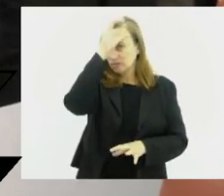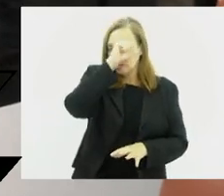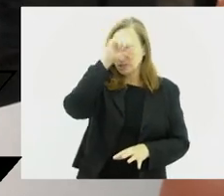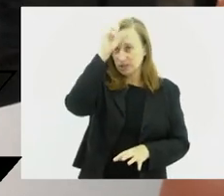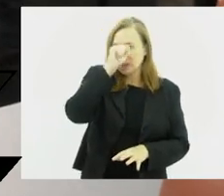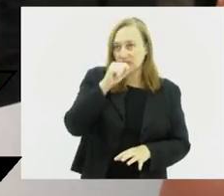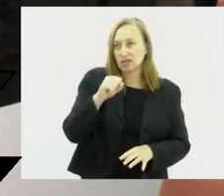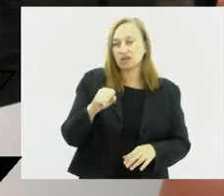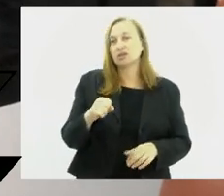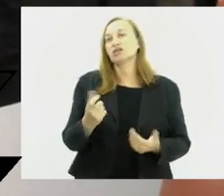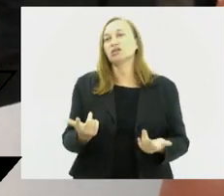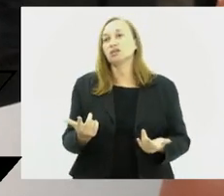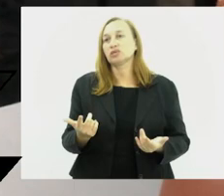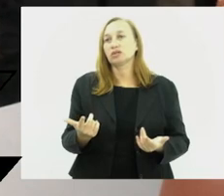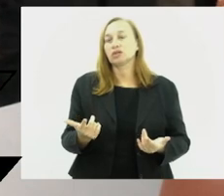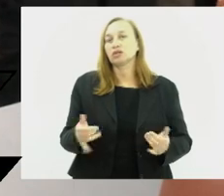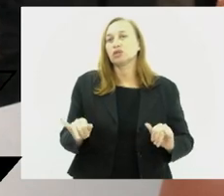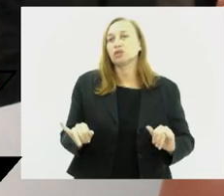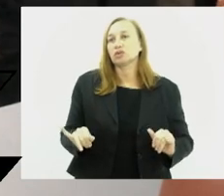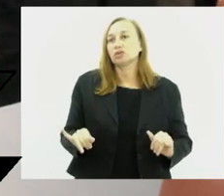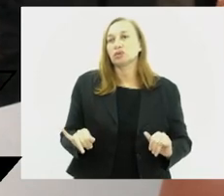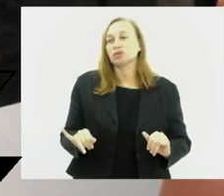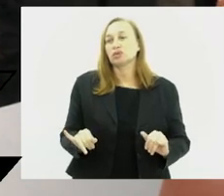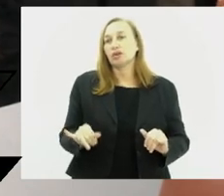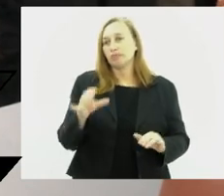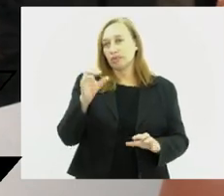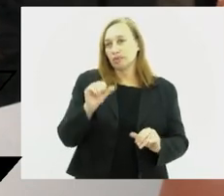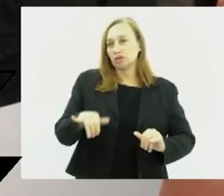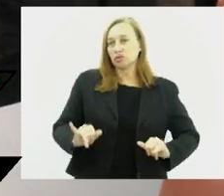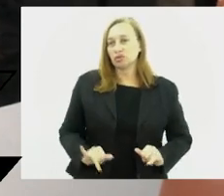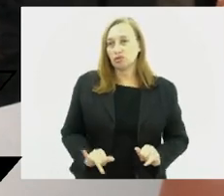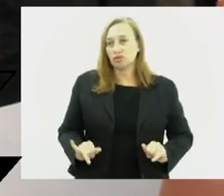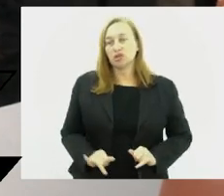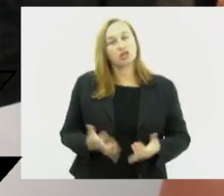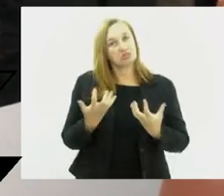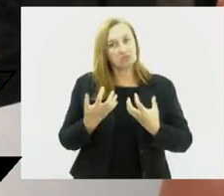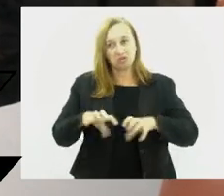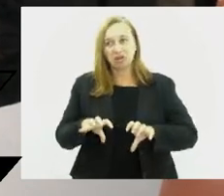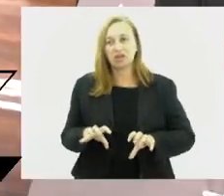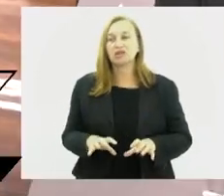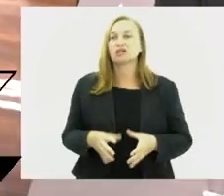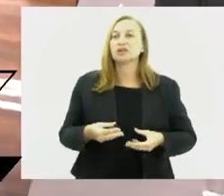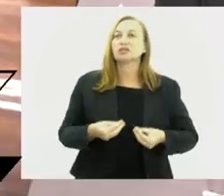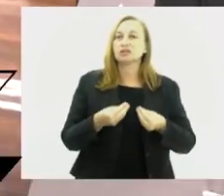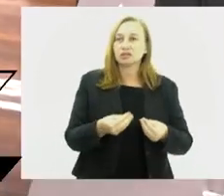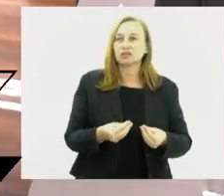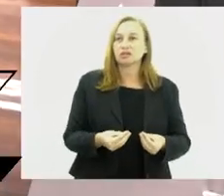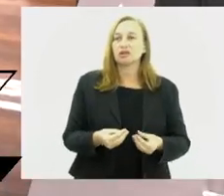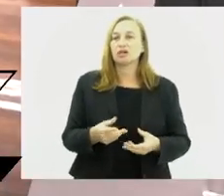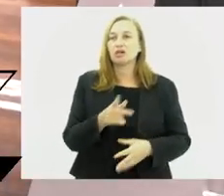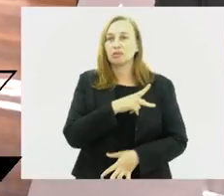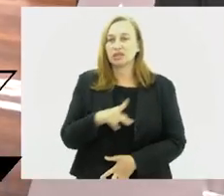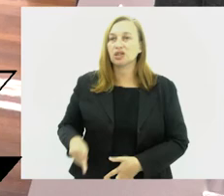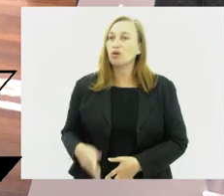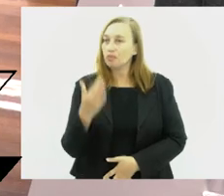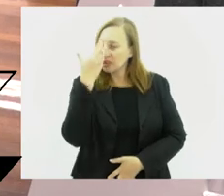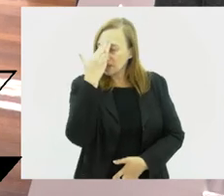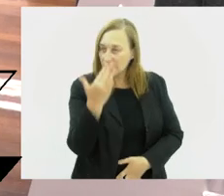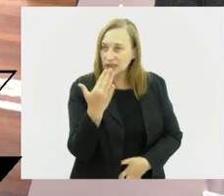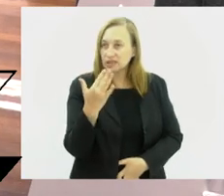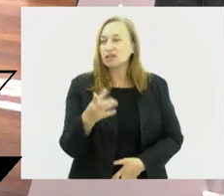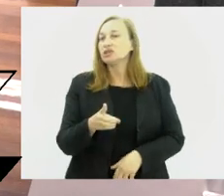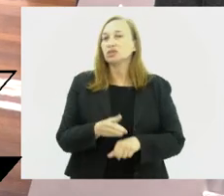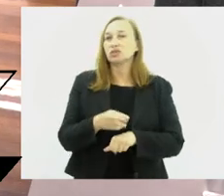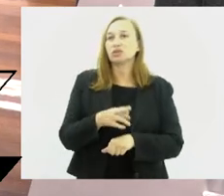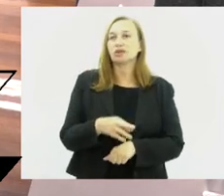da dor, que é o que a gente não quer. Tá, obrigada, excelência. Eu passo a palavra ao nosso presidente. Eu que agradeço, doutora